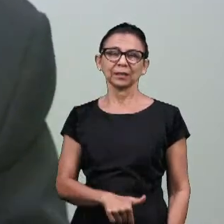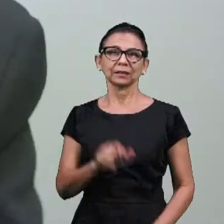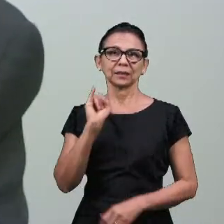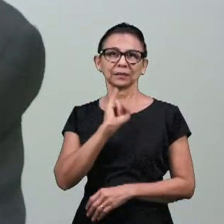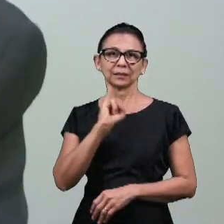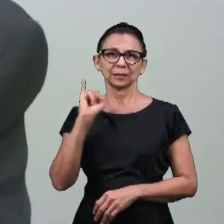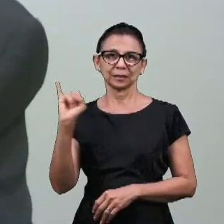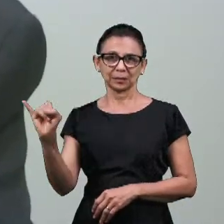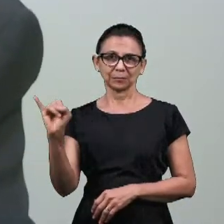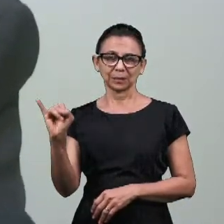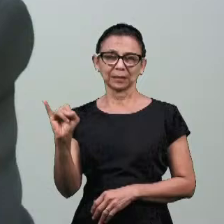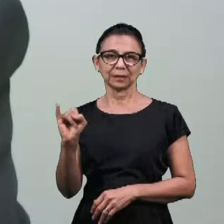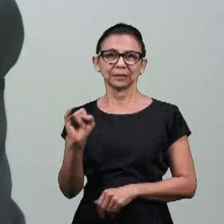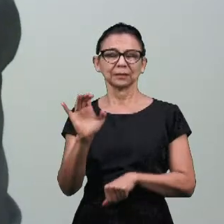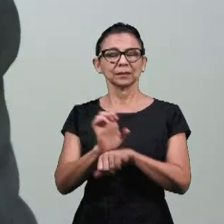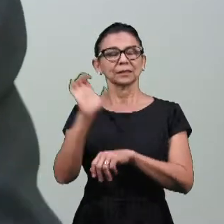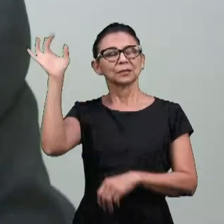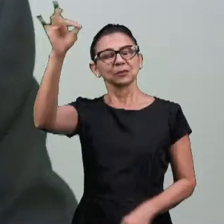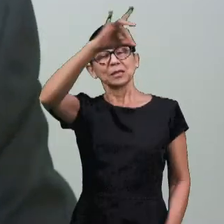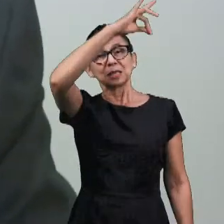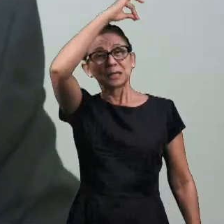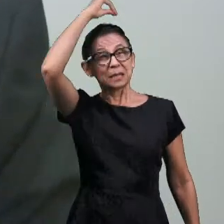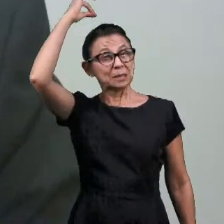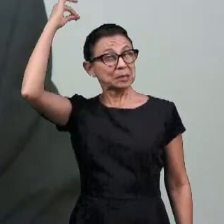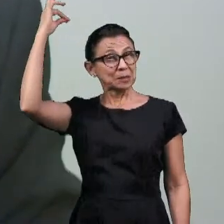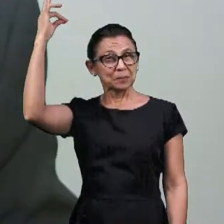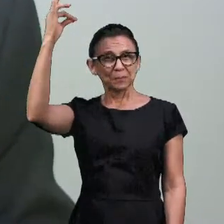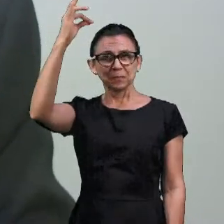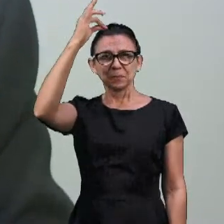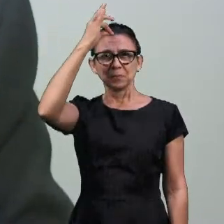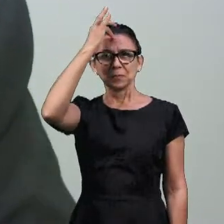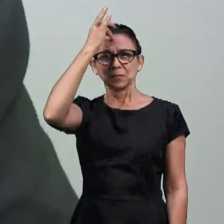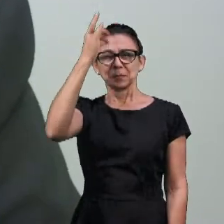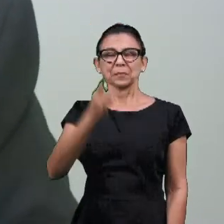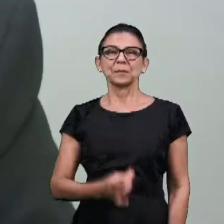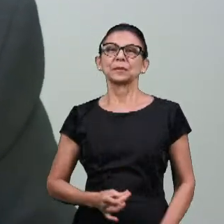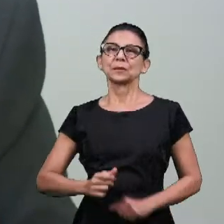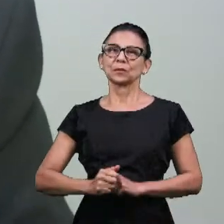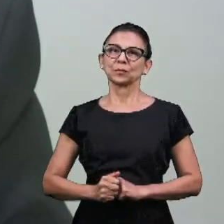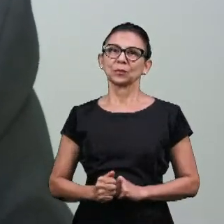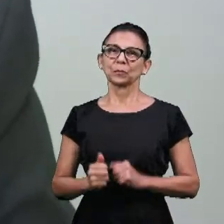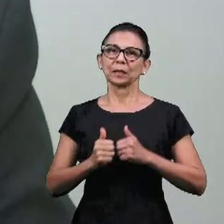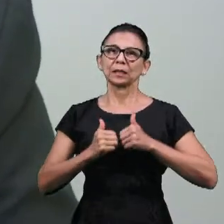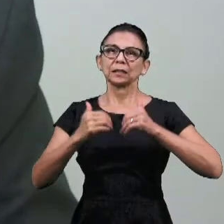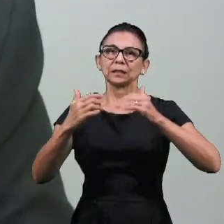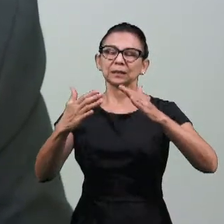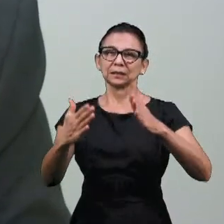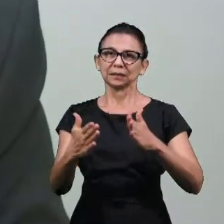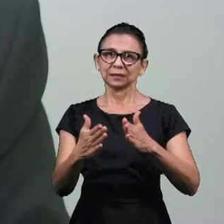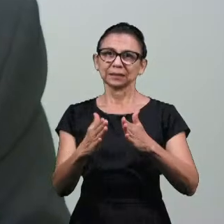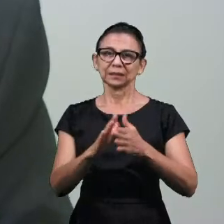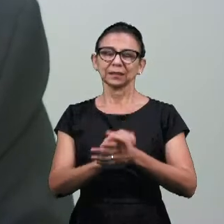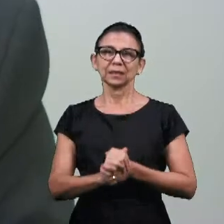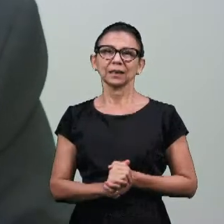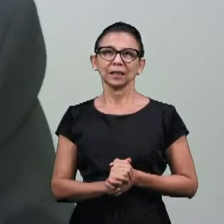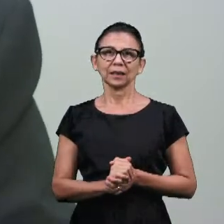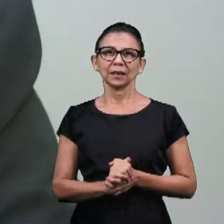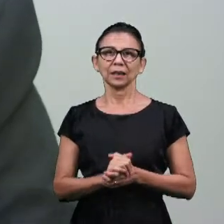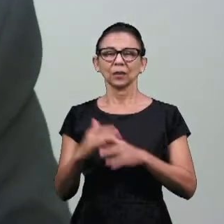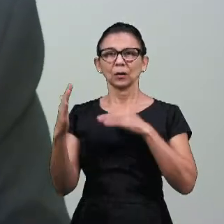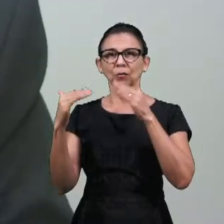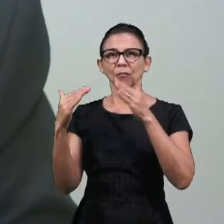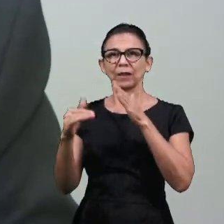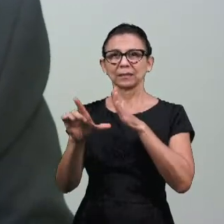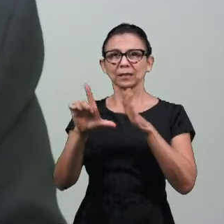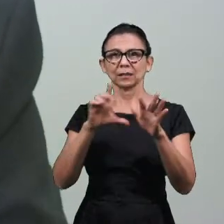Vila Velha, no Espírito Santo, para mais um pré-culto, começando agora, porque hoje teremos conosco aqui o nosso